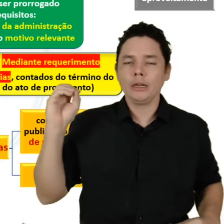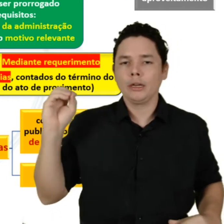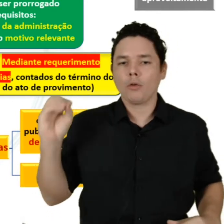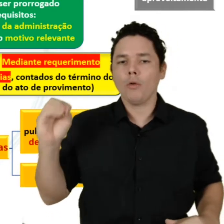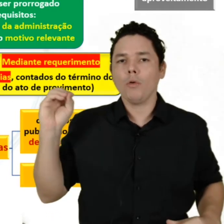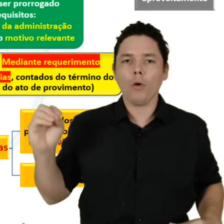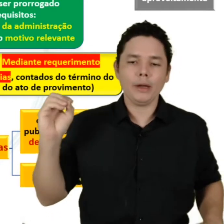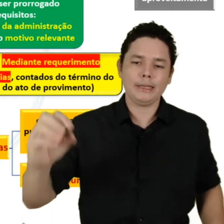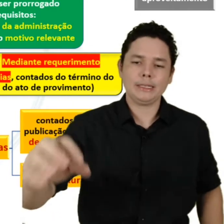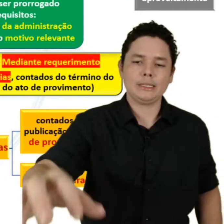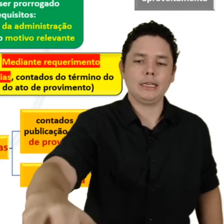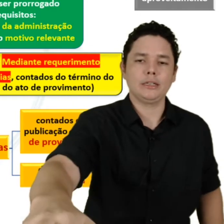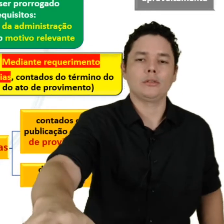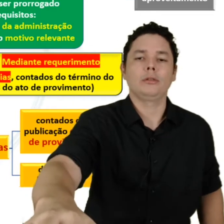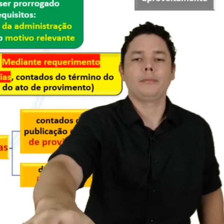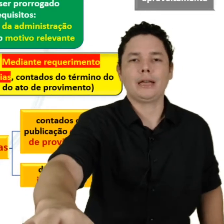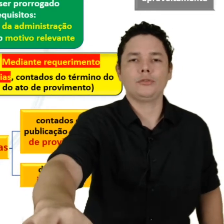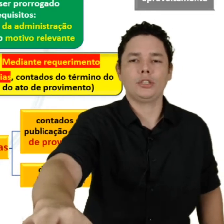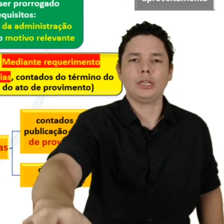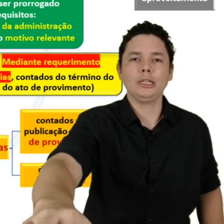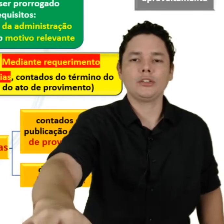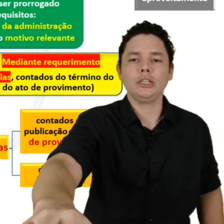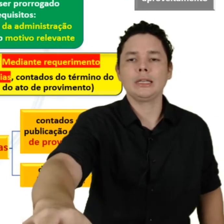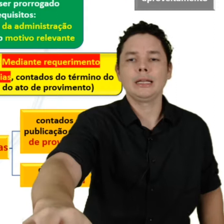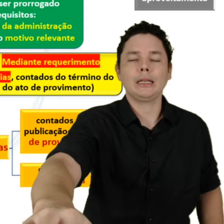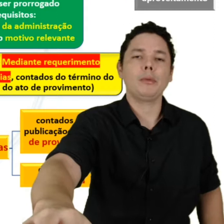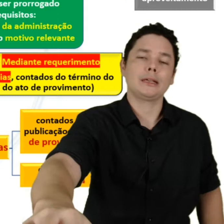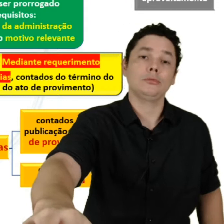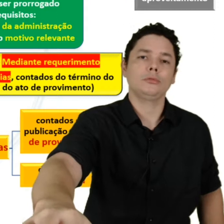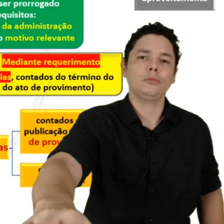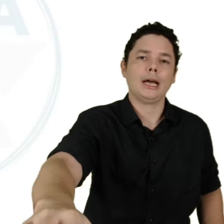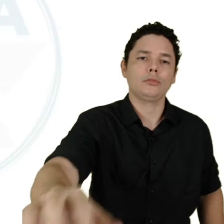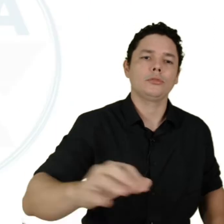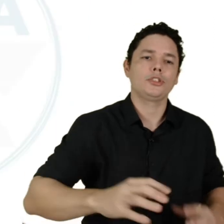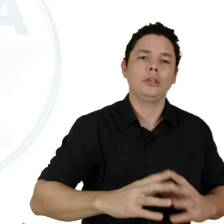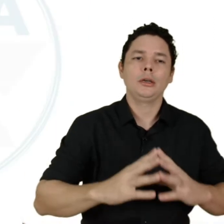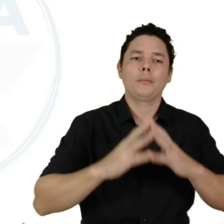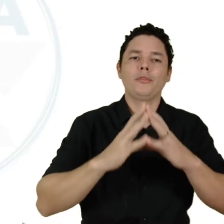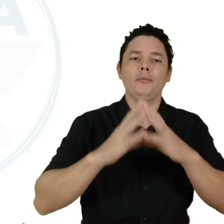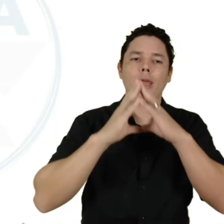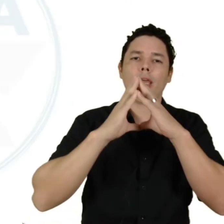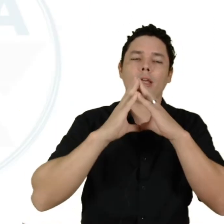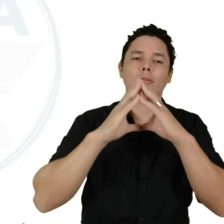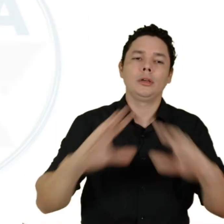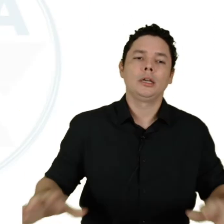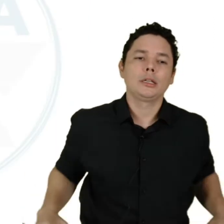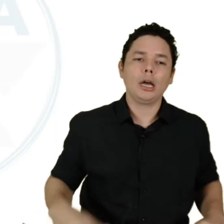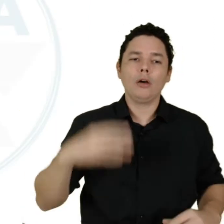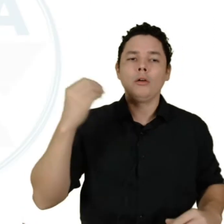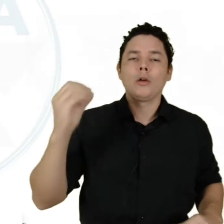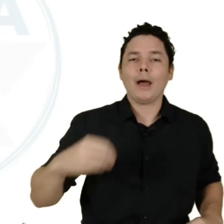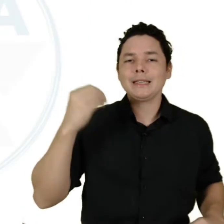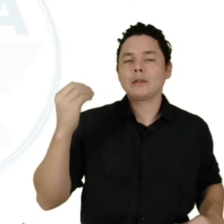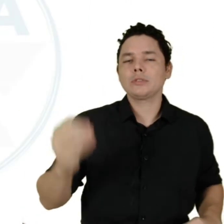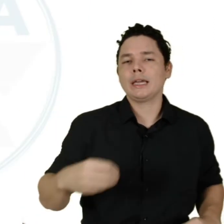ocorrer com o exercício. Prazo de 30 dias da publicação do ato de provimento.